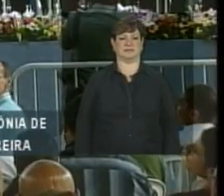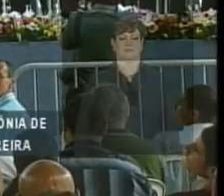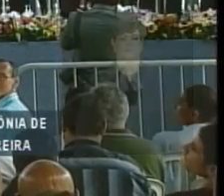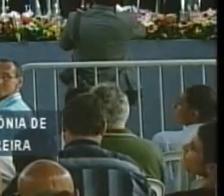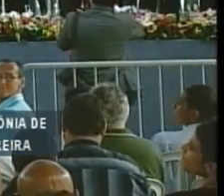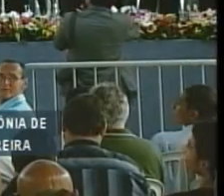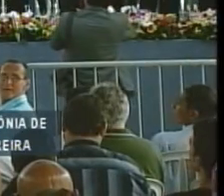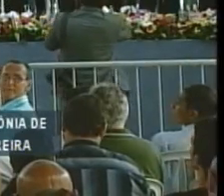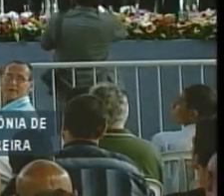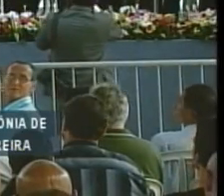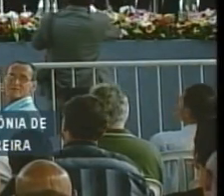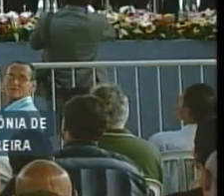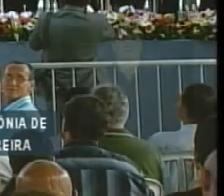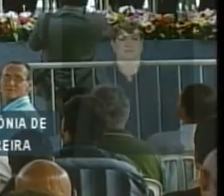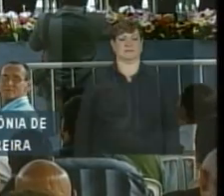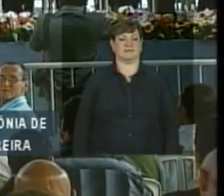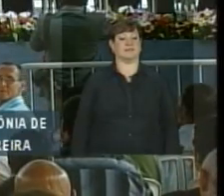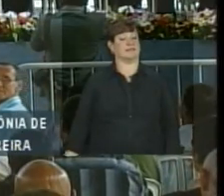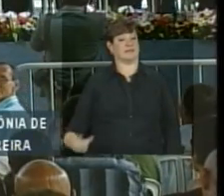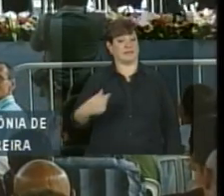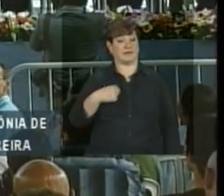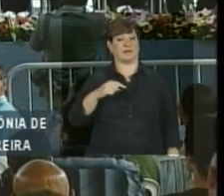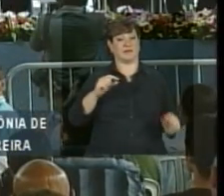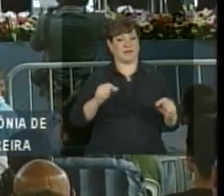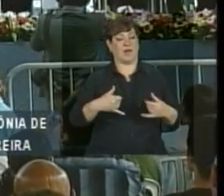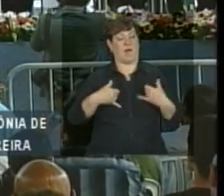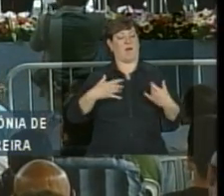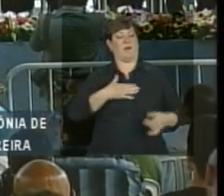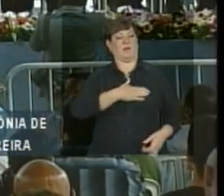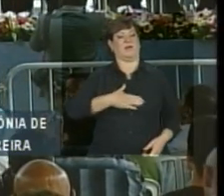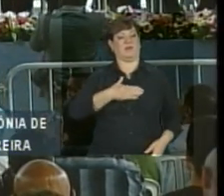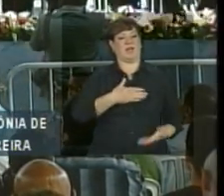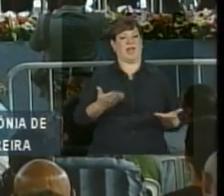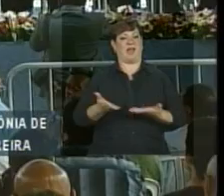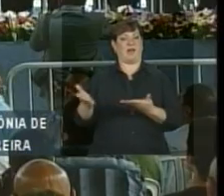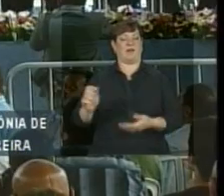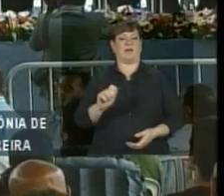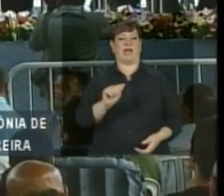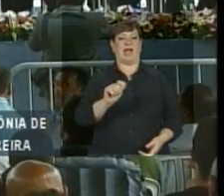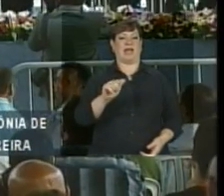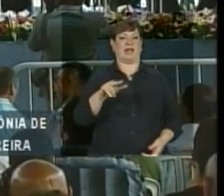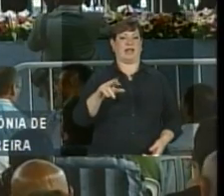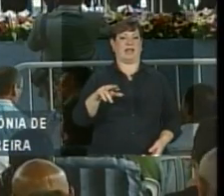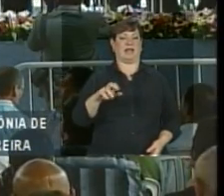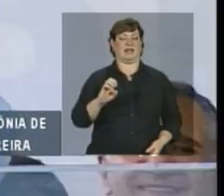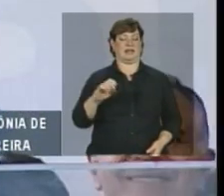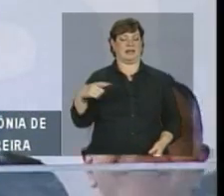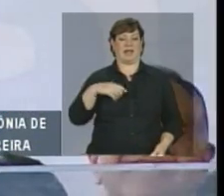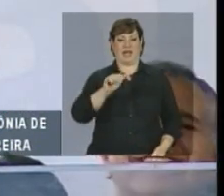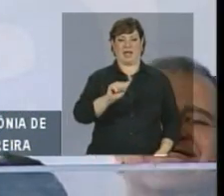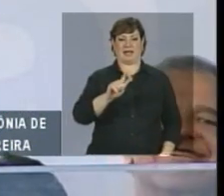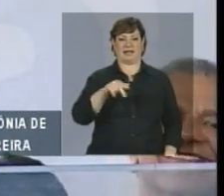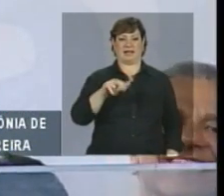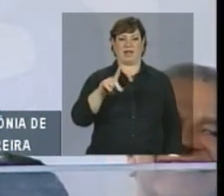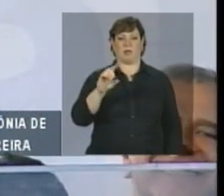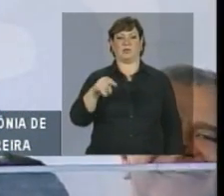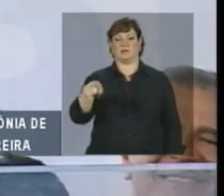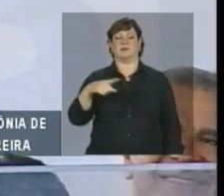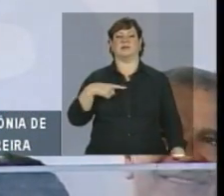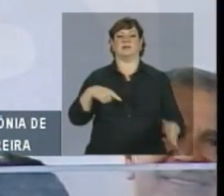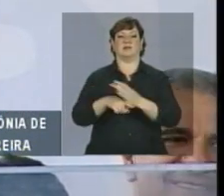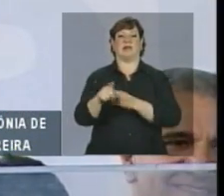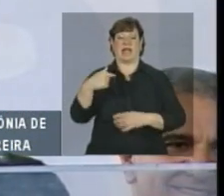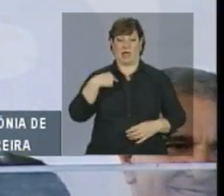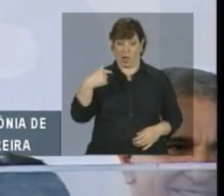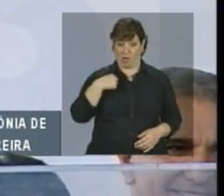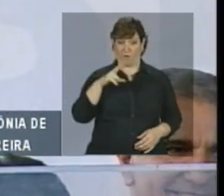O Aguinaldo, rapaz, Aguinaldo me orgulhou agora, porque Aguinaldo é paraibano, eu sou neto de paraibano, e deve ter muito paraibano aí. Quem é paraibano, ele